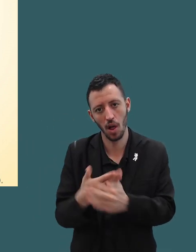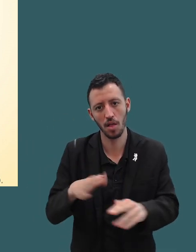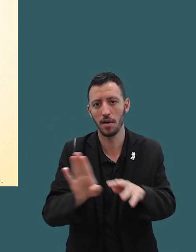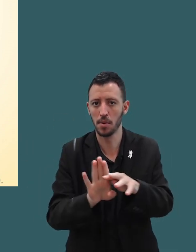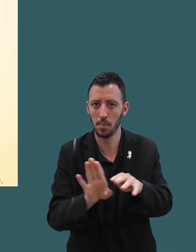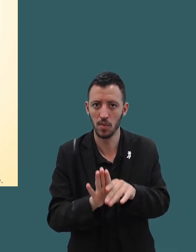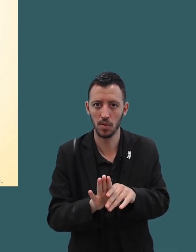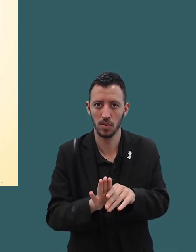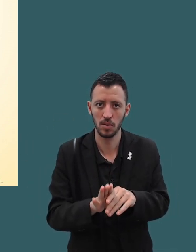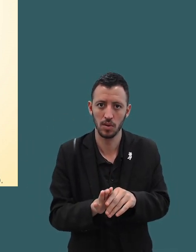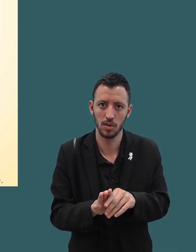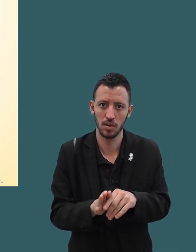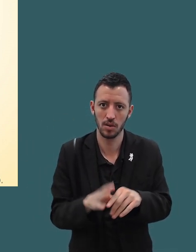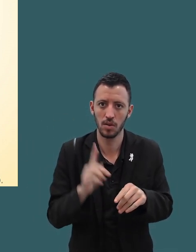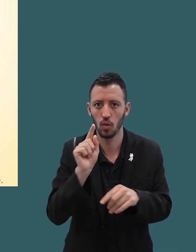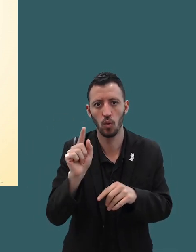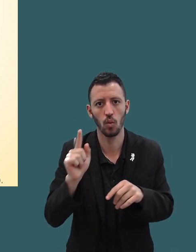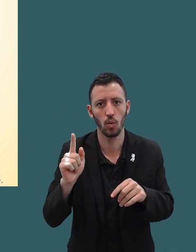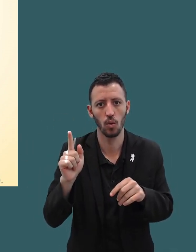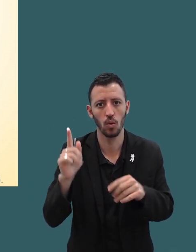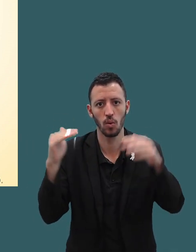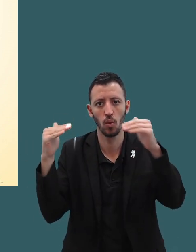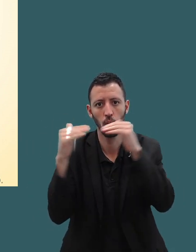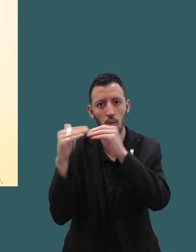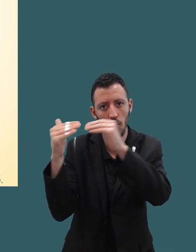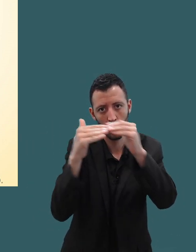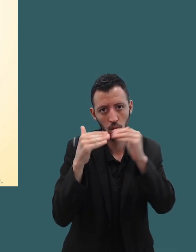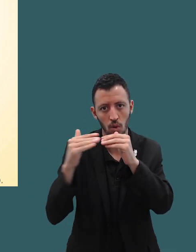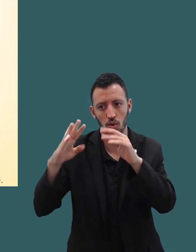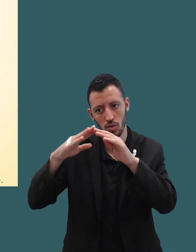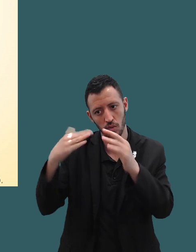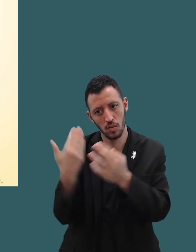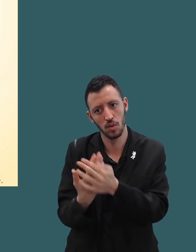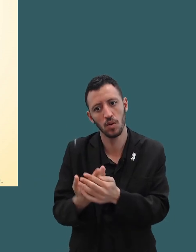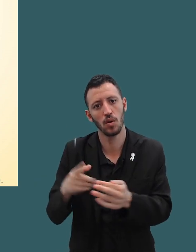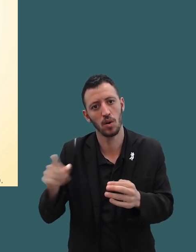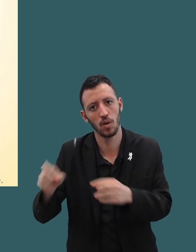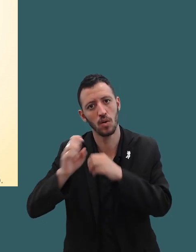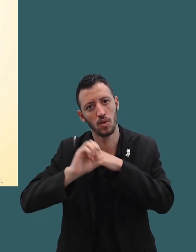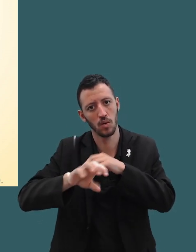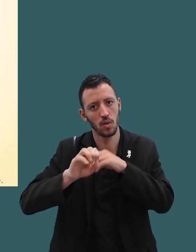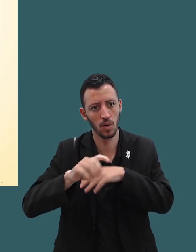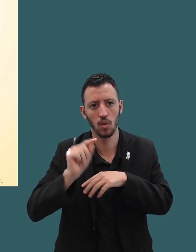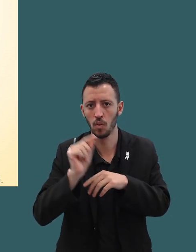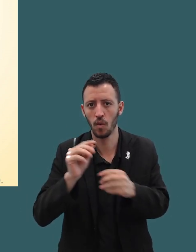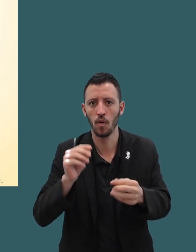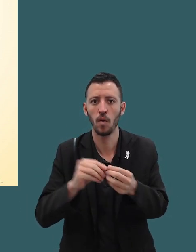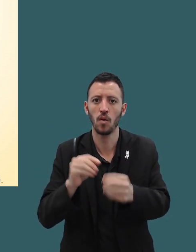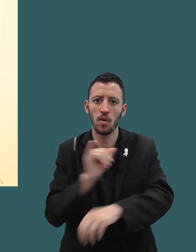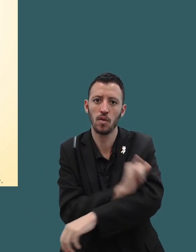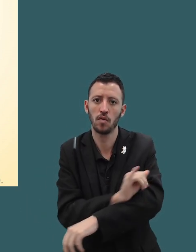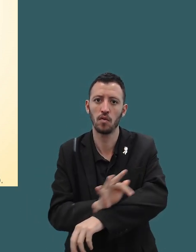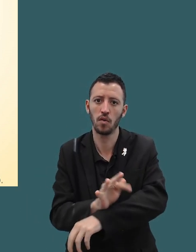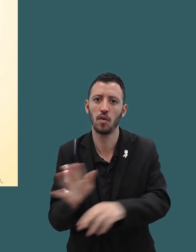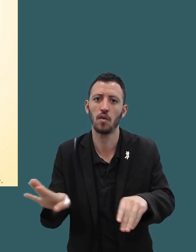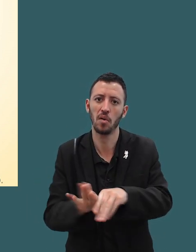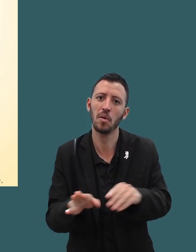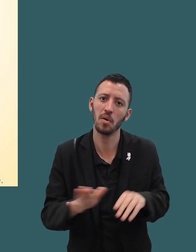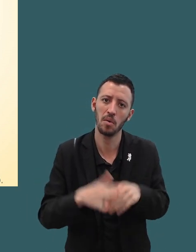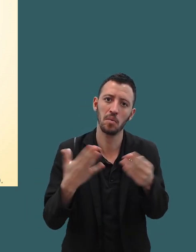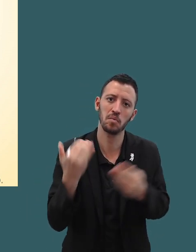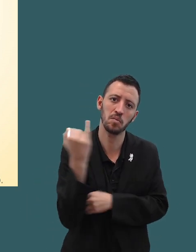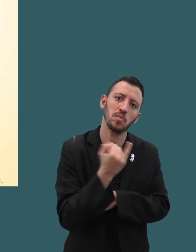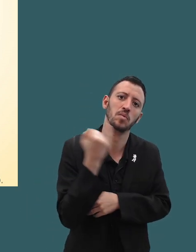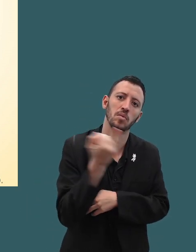essa sintonia entre o espaço escolar e o espaço de educação não formal, ele é muito